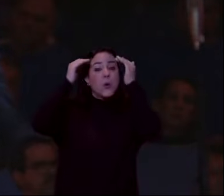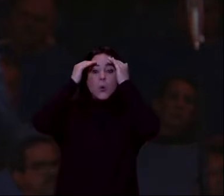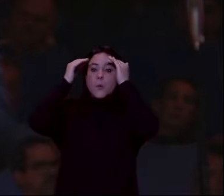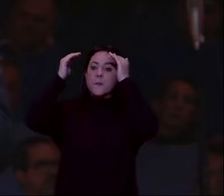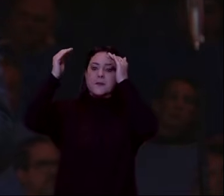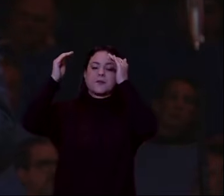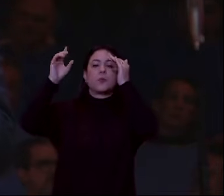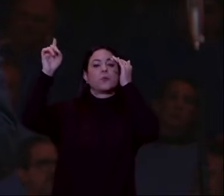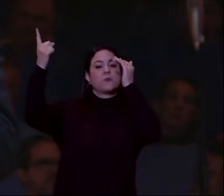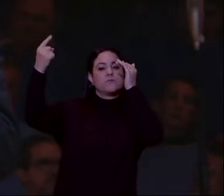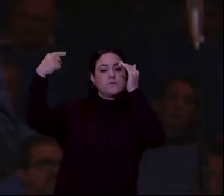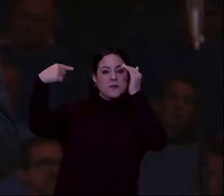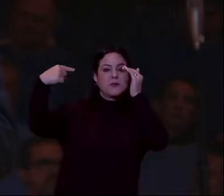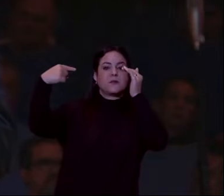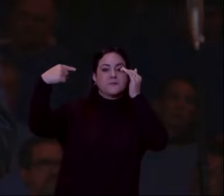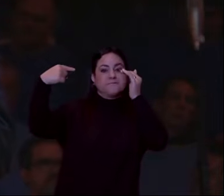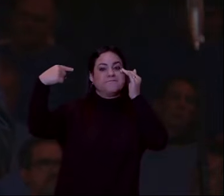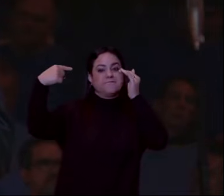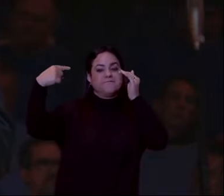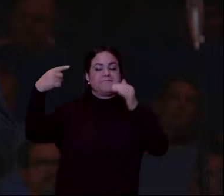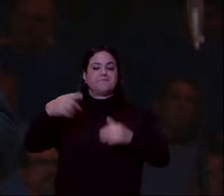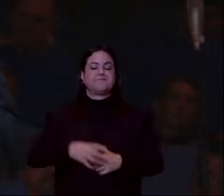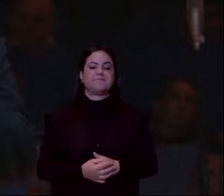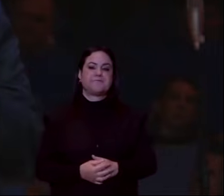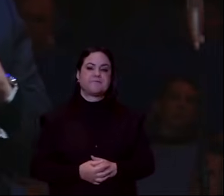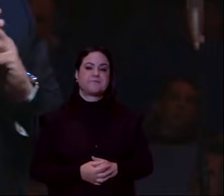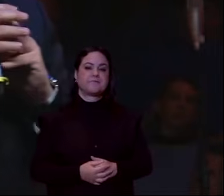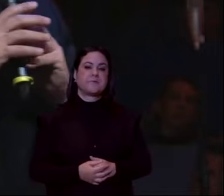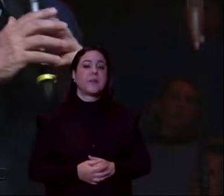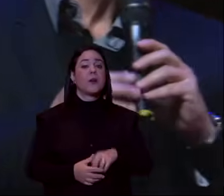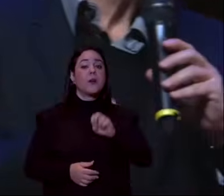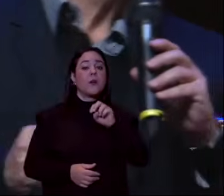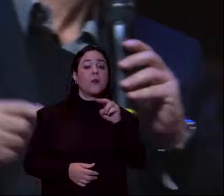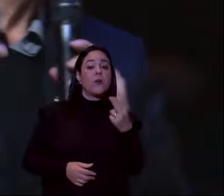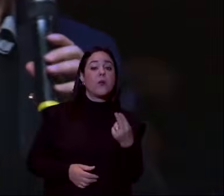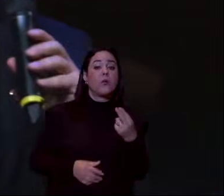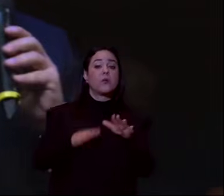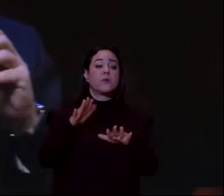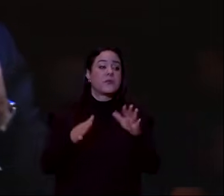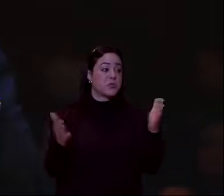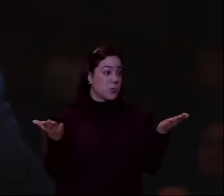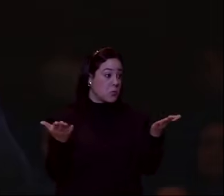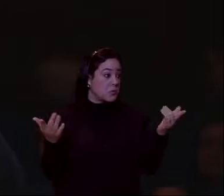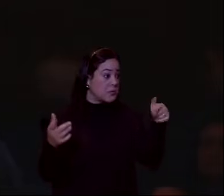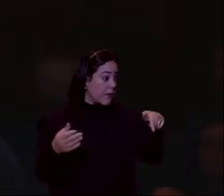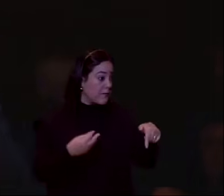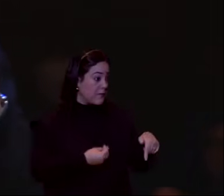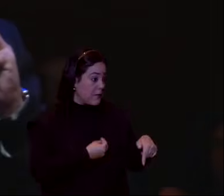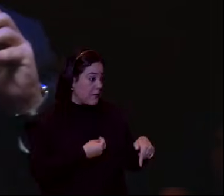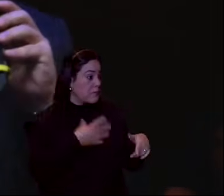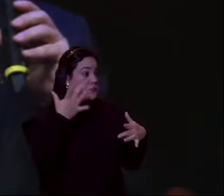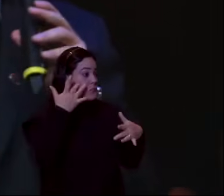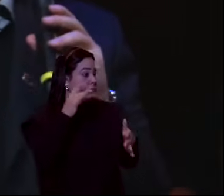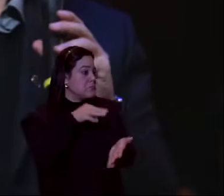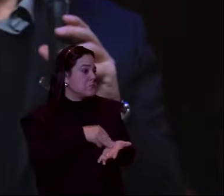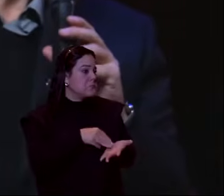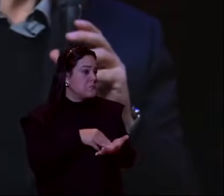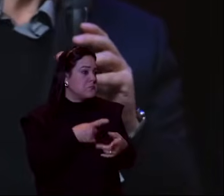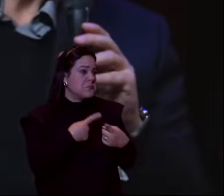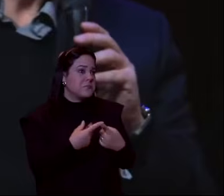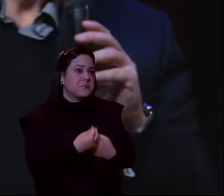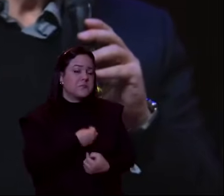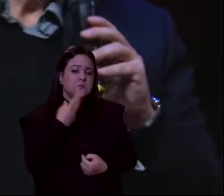obedecer às ordens do Senhor na sua vida. Ou talvez você tenha vindo aqui hoje, nem sabe por que você está aqui,